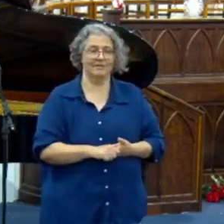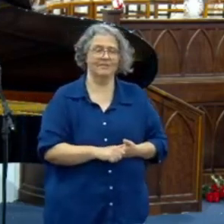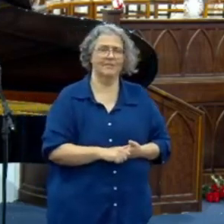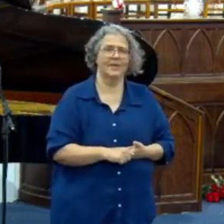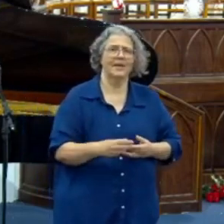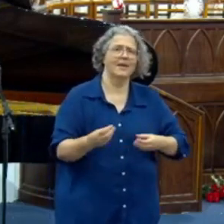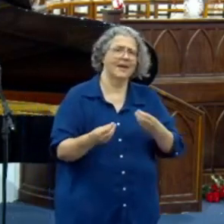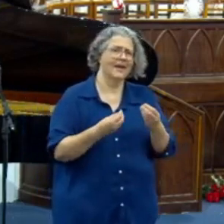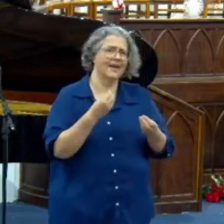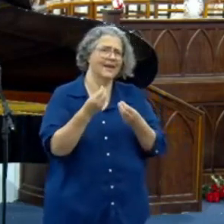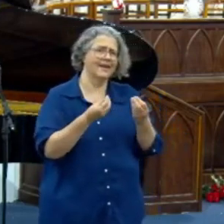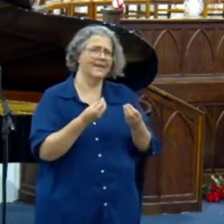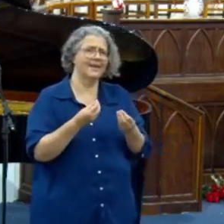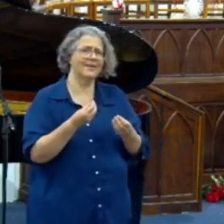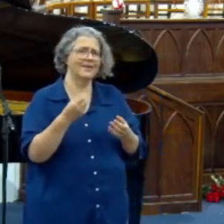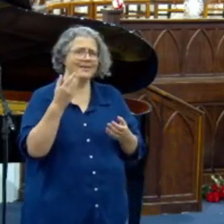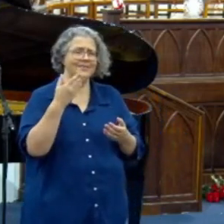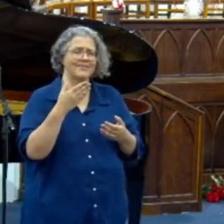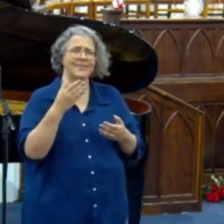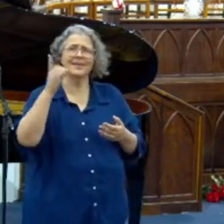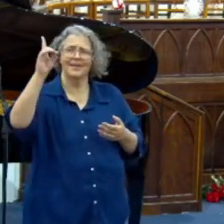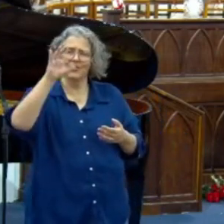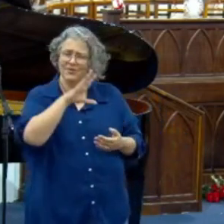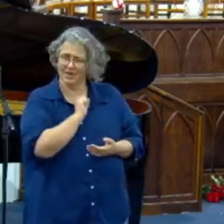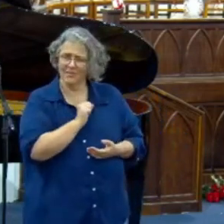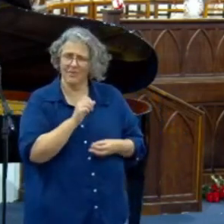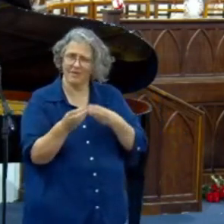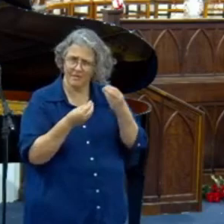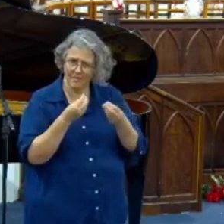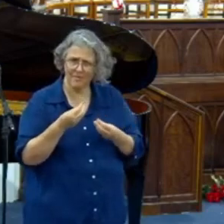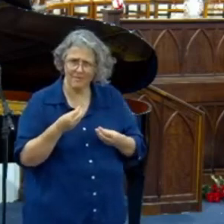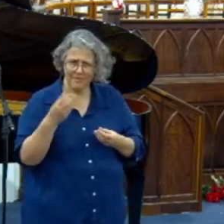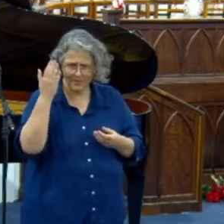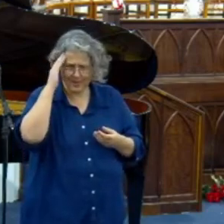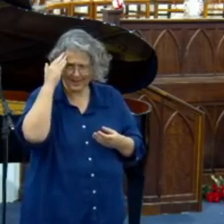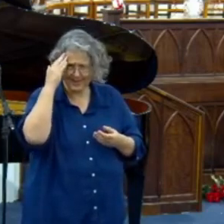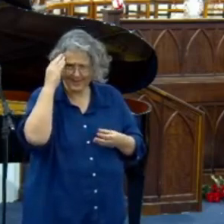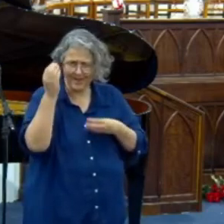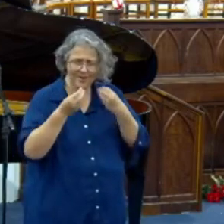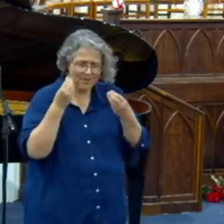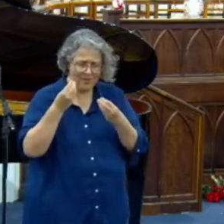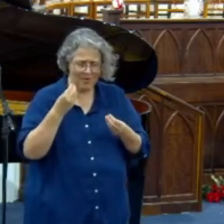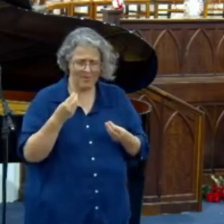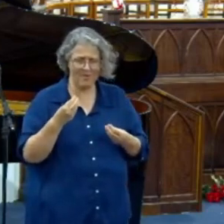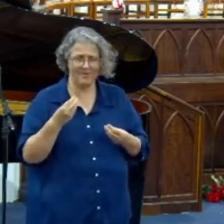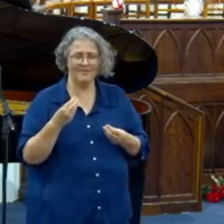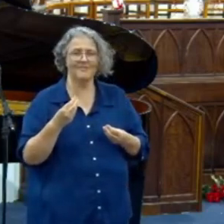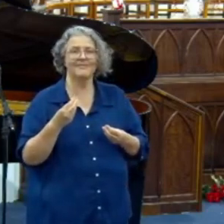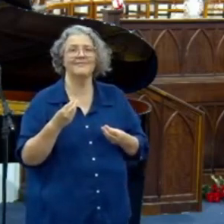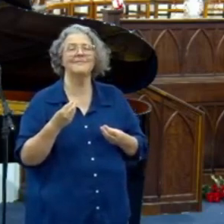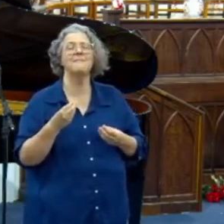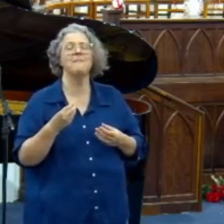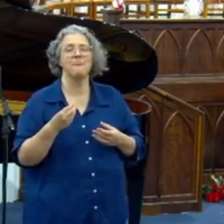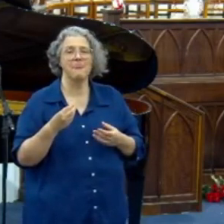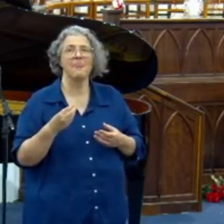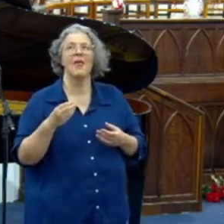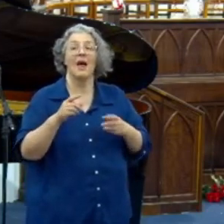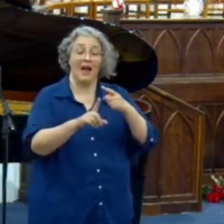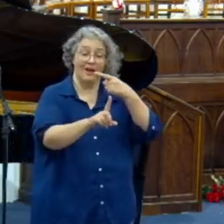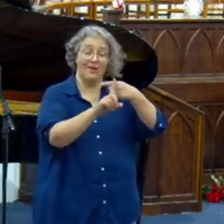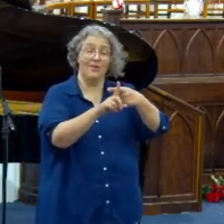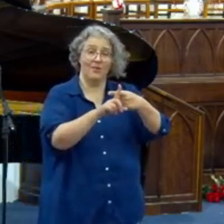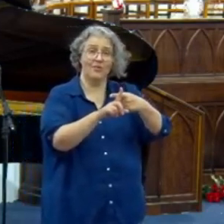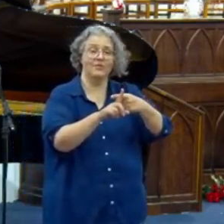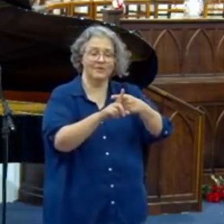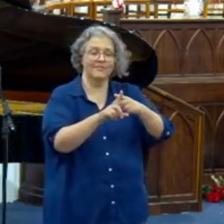Deus ama? Pensa que houve um homem numa cruz. A cruz é a medida da bondade de